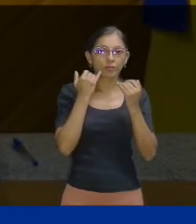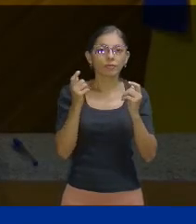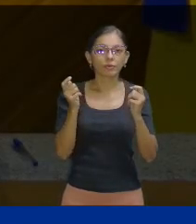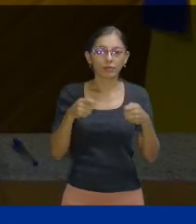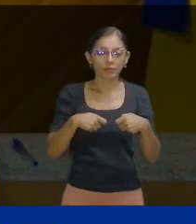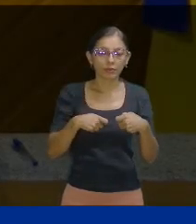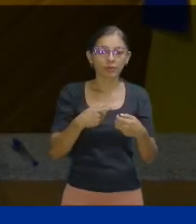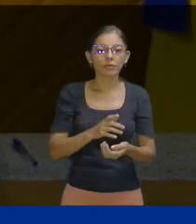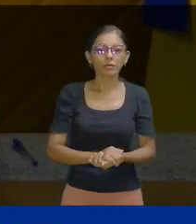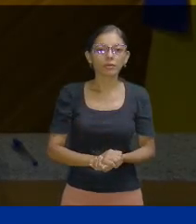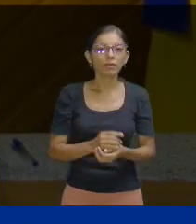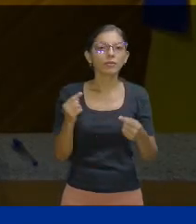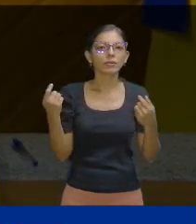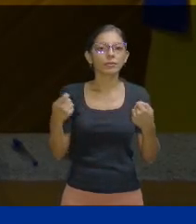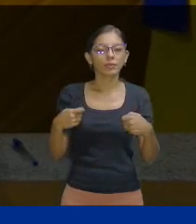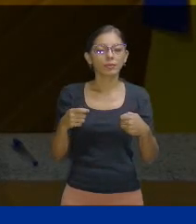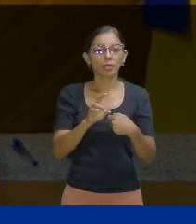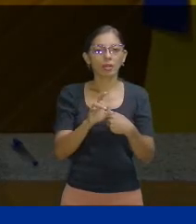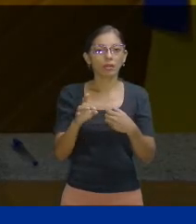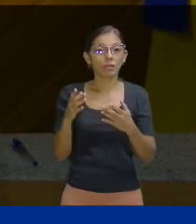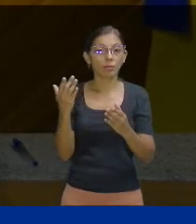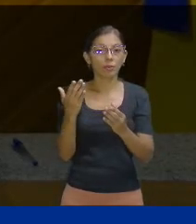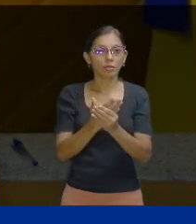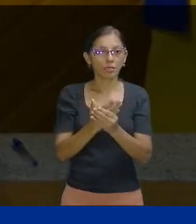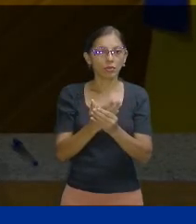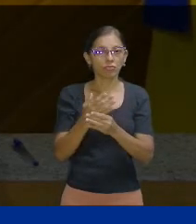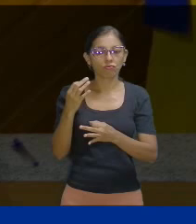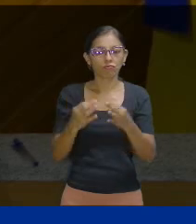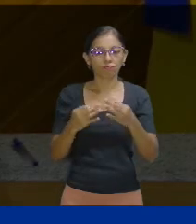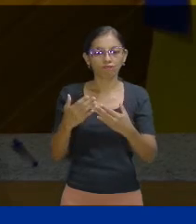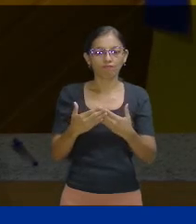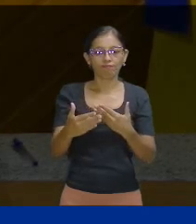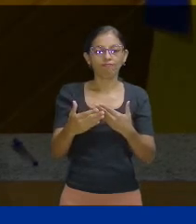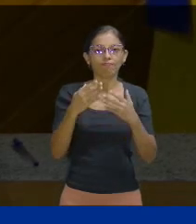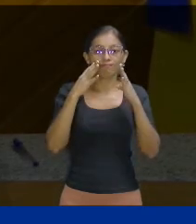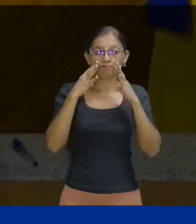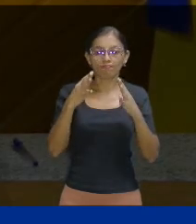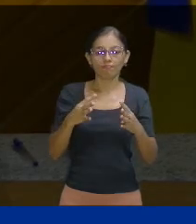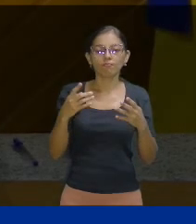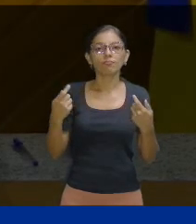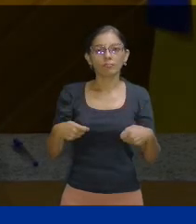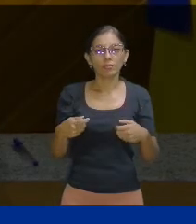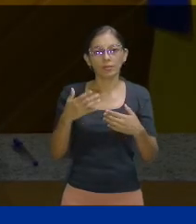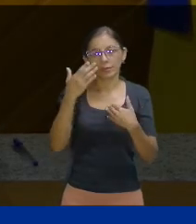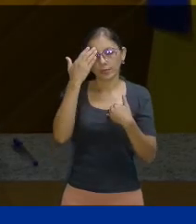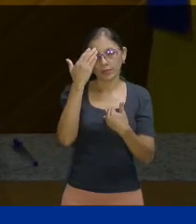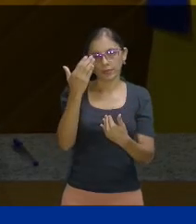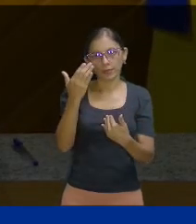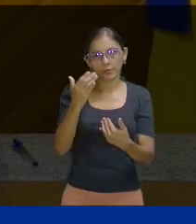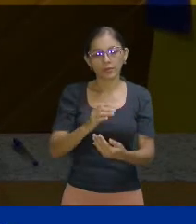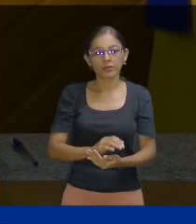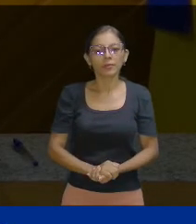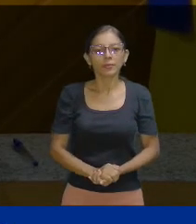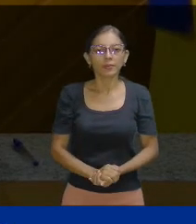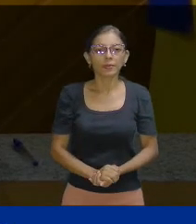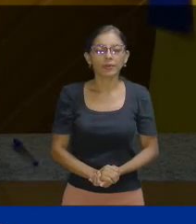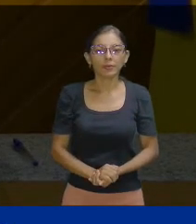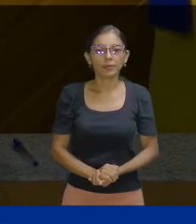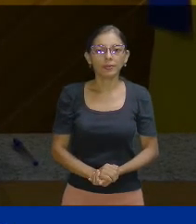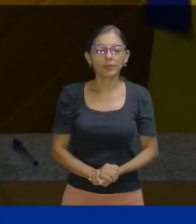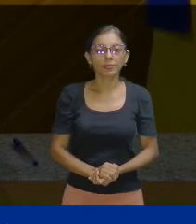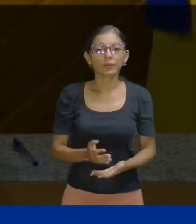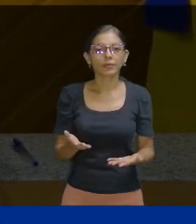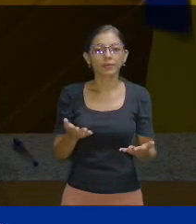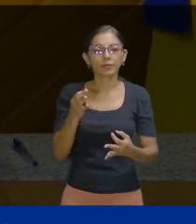já indicando aqueles processos para que nós possamos ter uma maior atenção. Muito obrigado. Em